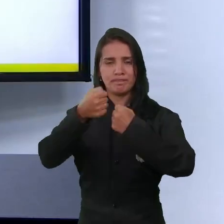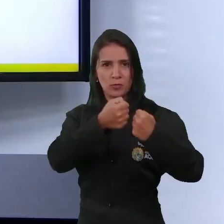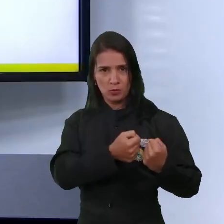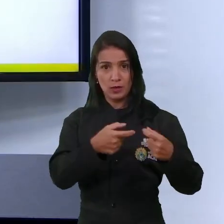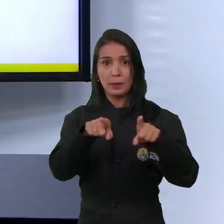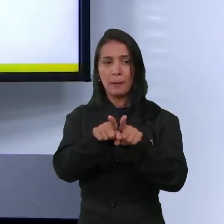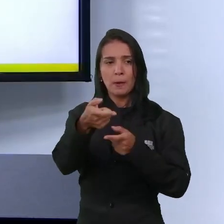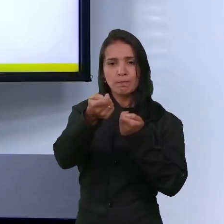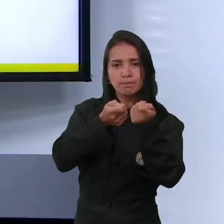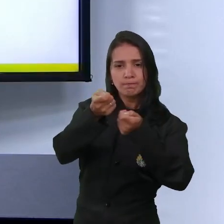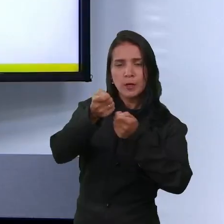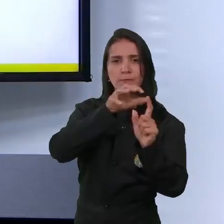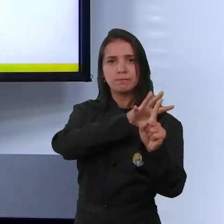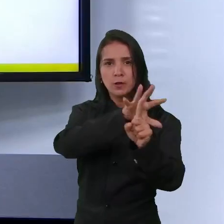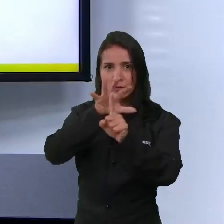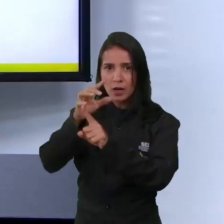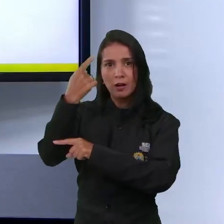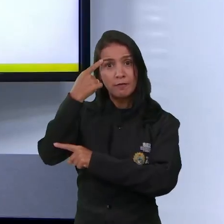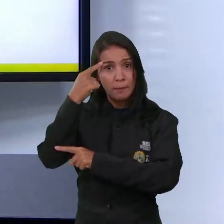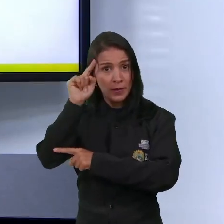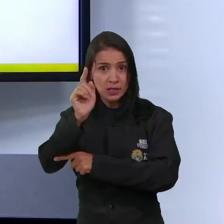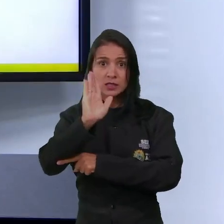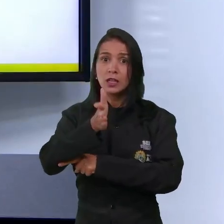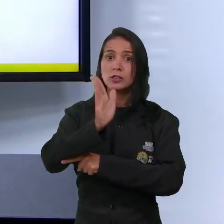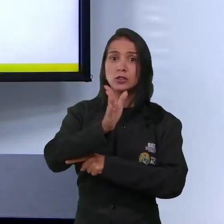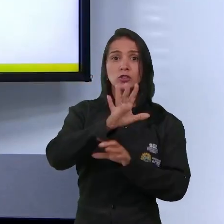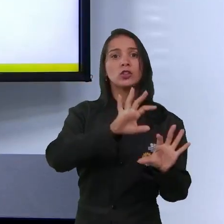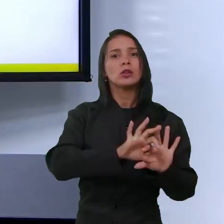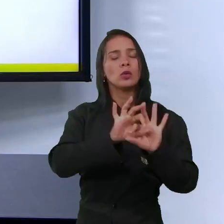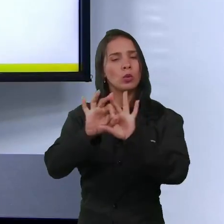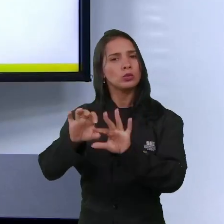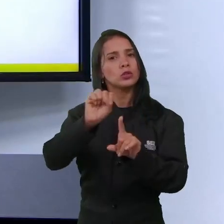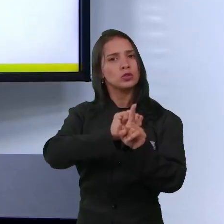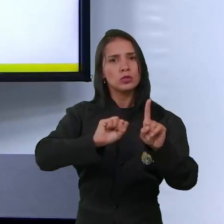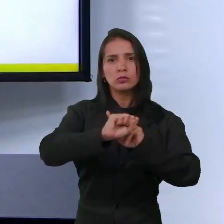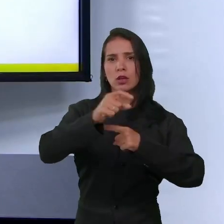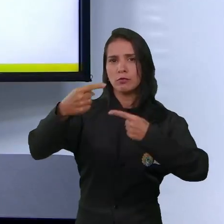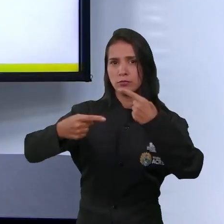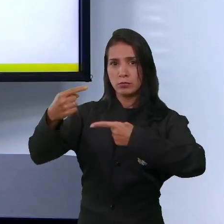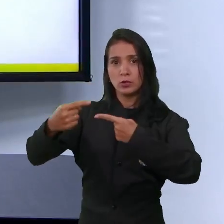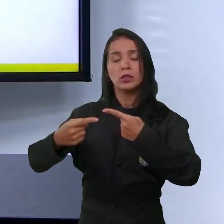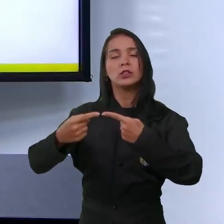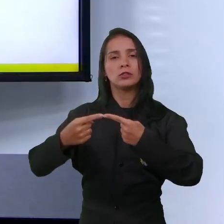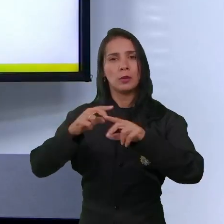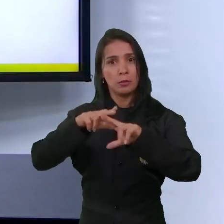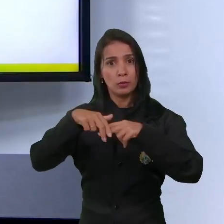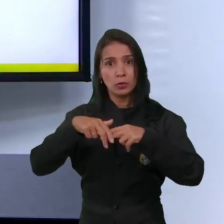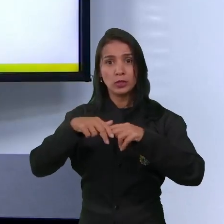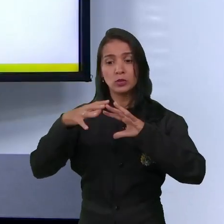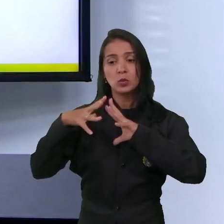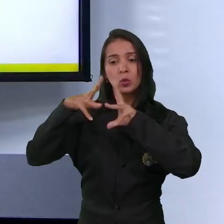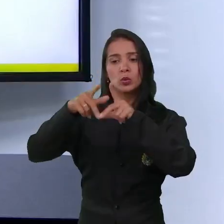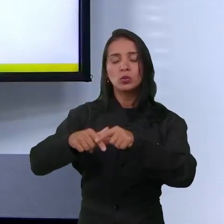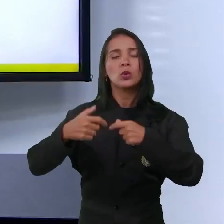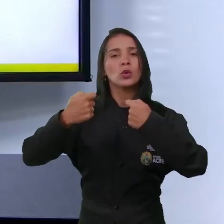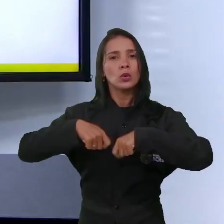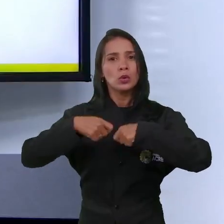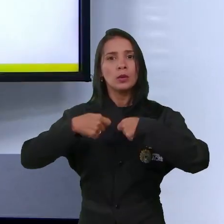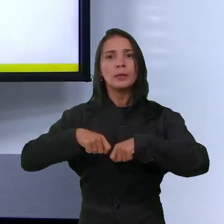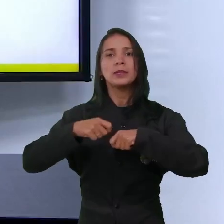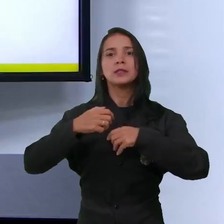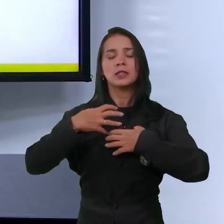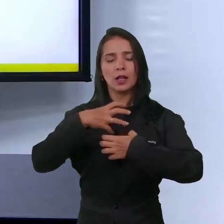Então, ela é falada, é pensada em determinado contexto social, político. Então, tudo isso faz parte da linguagem e